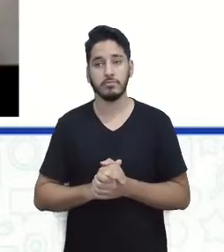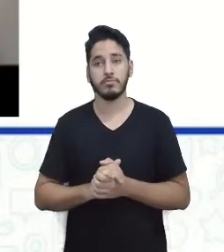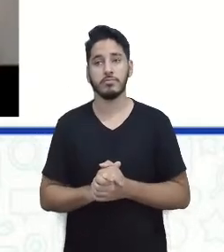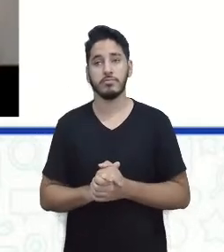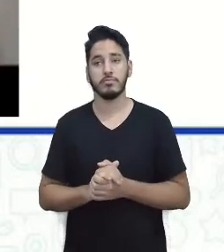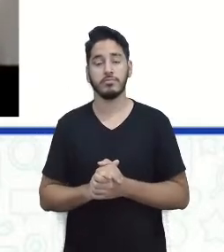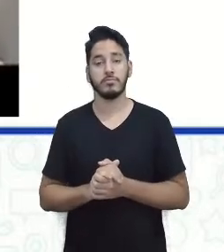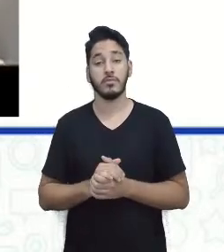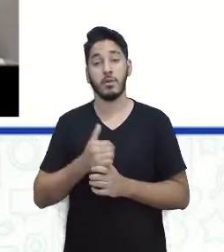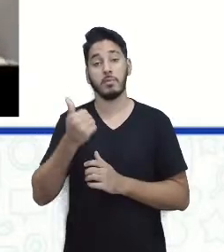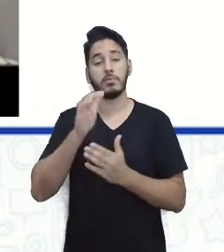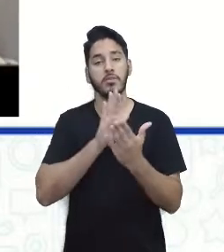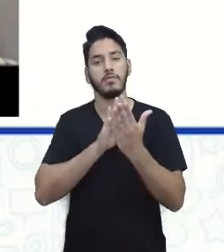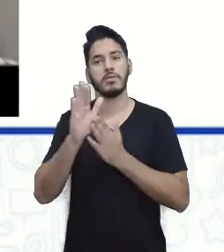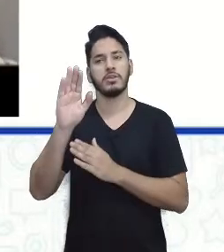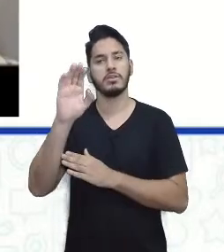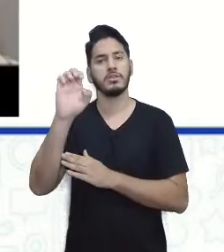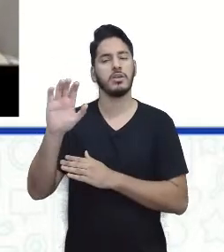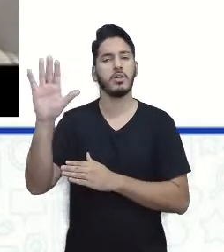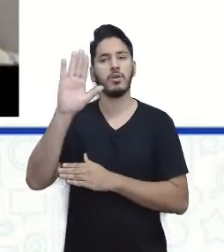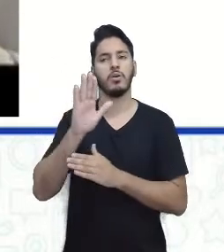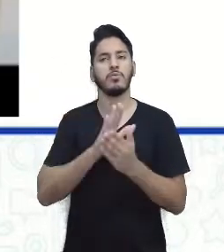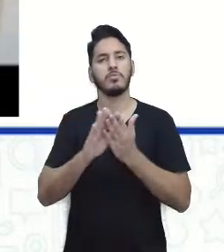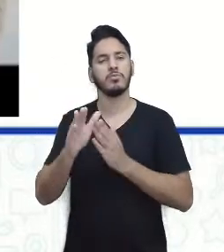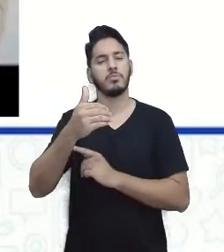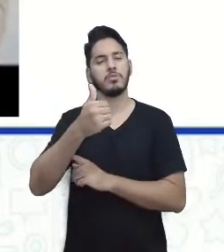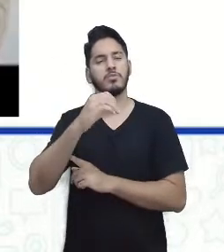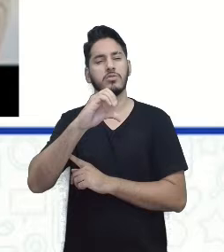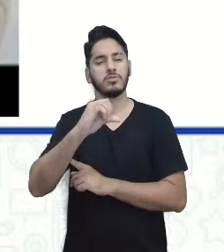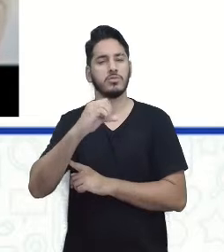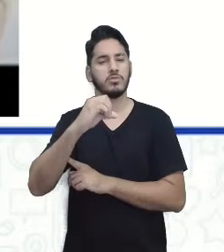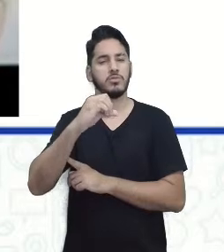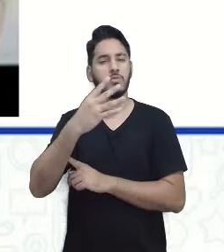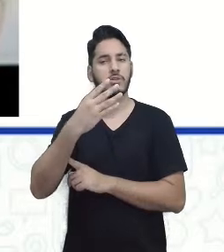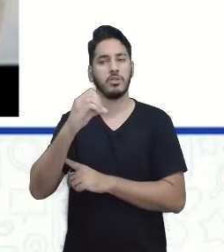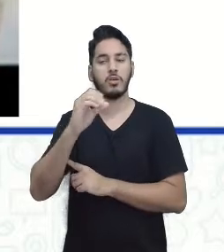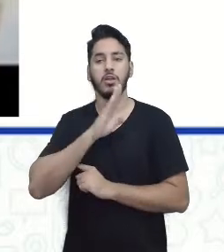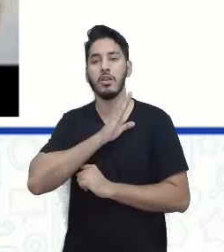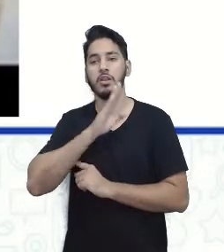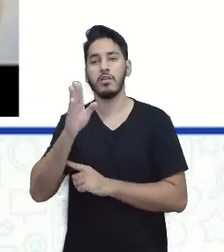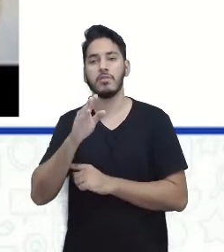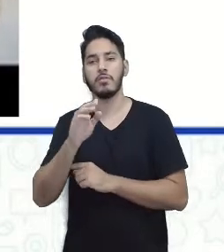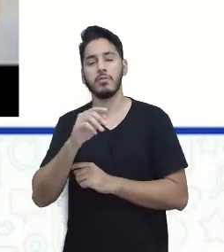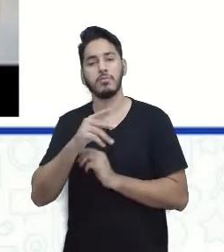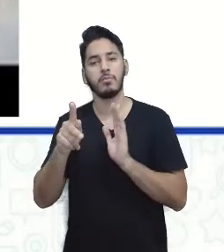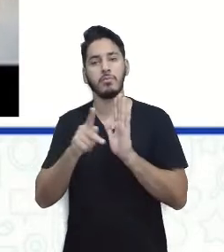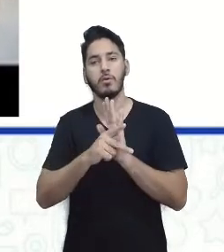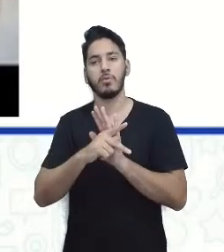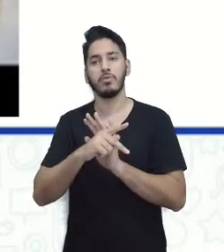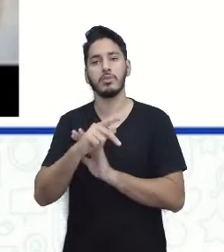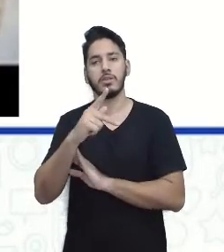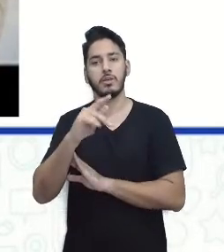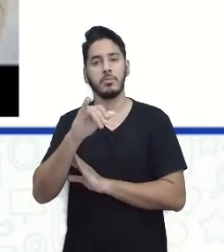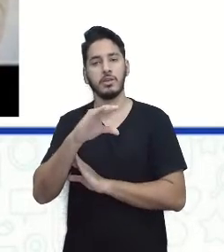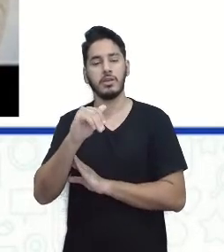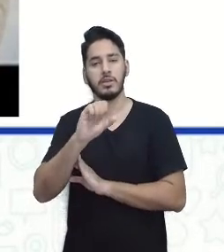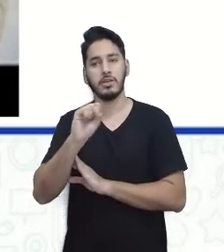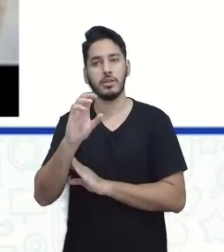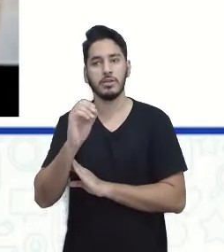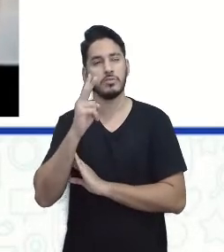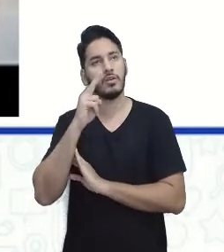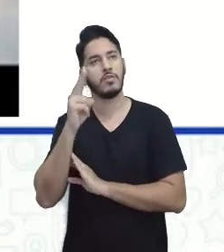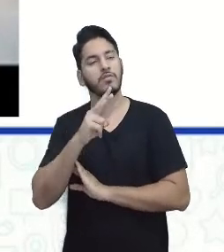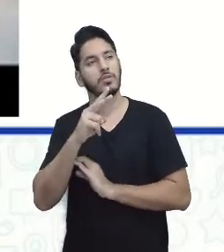A minha primeira viagem à Europa, em 1949, eu vi uma exposição de Picasso, que eu supunha que era uma exposição de pintura a